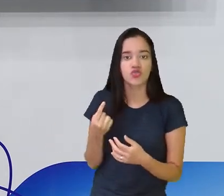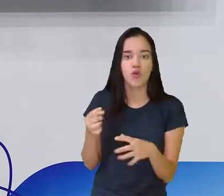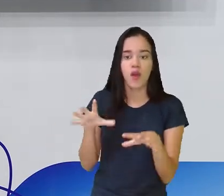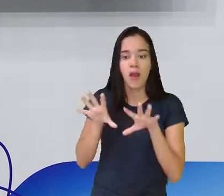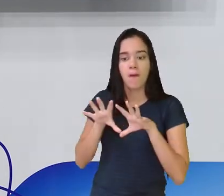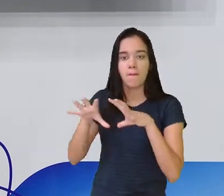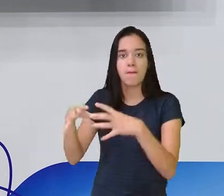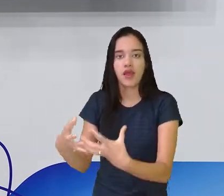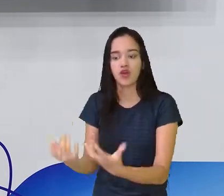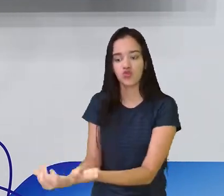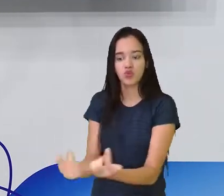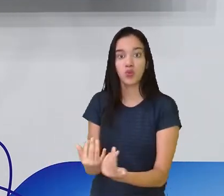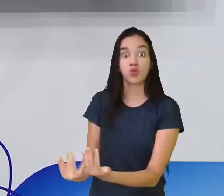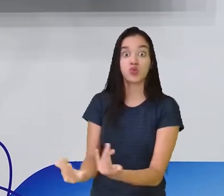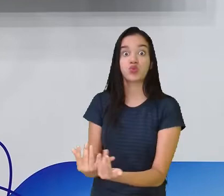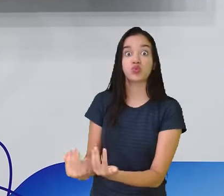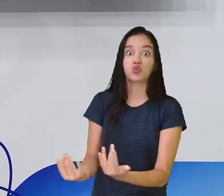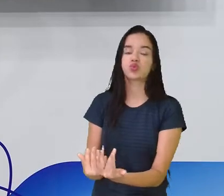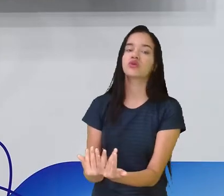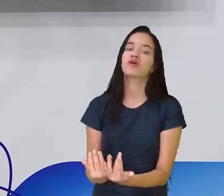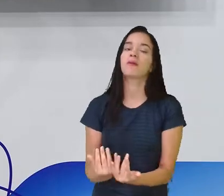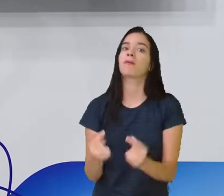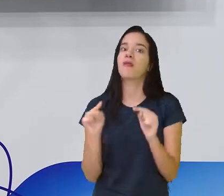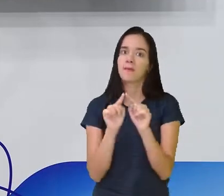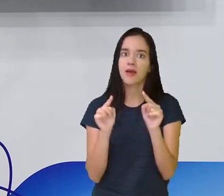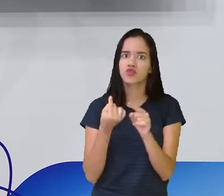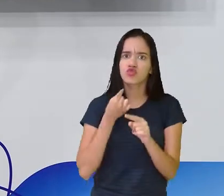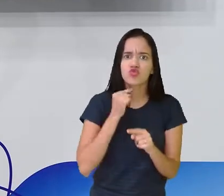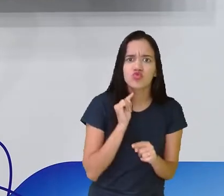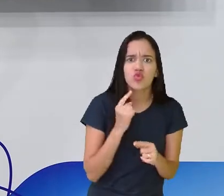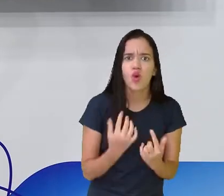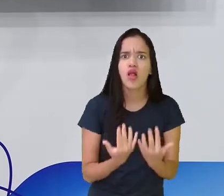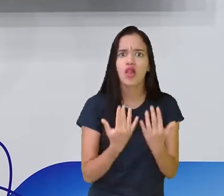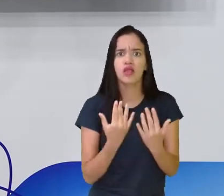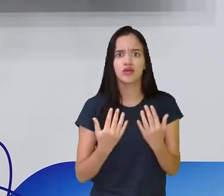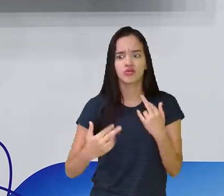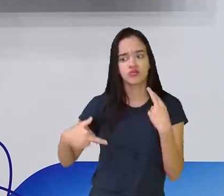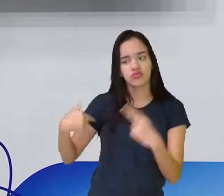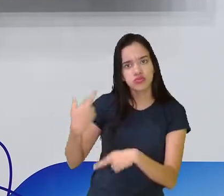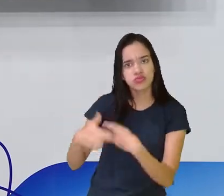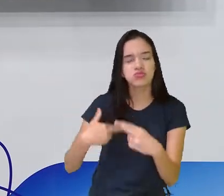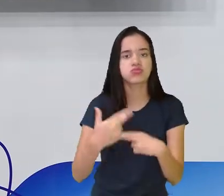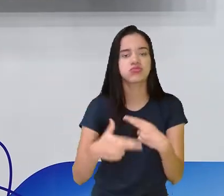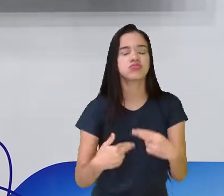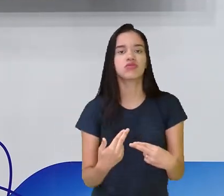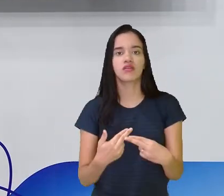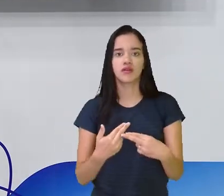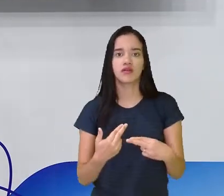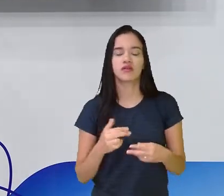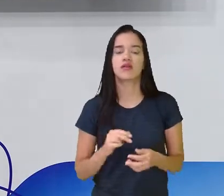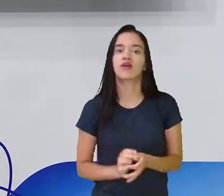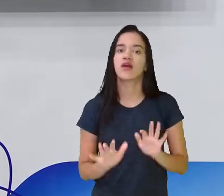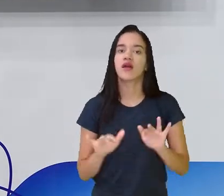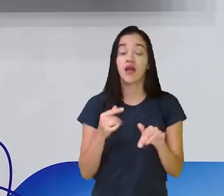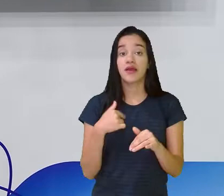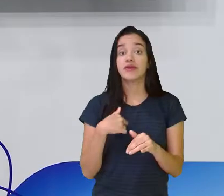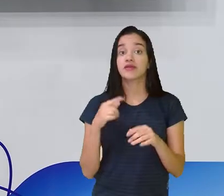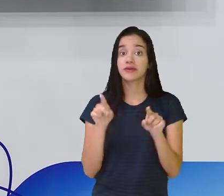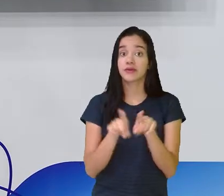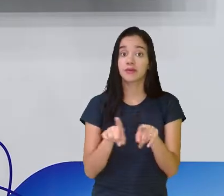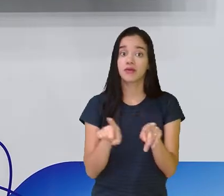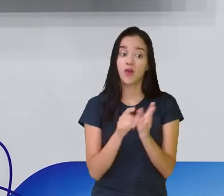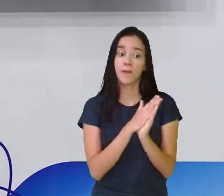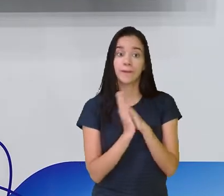separar, classificar, reciclar. Não serve para mim, pode servir para outra pessoa. Aquele brinquedo